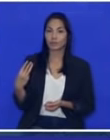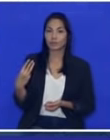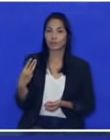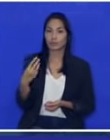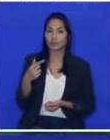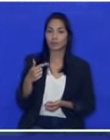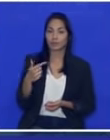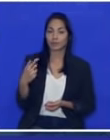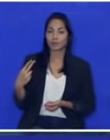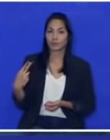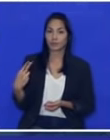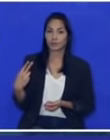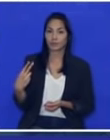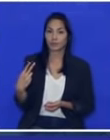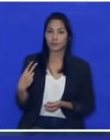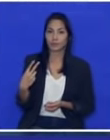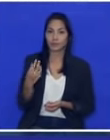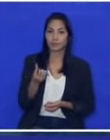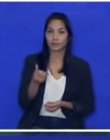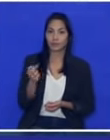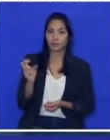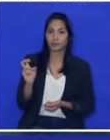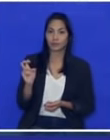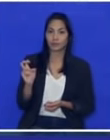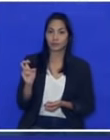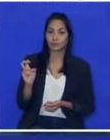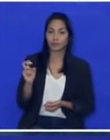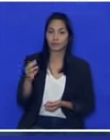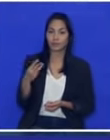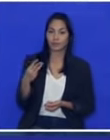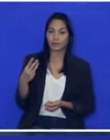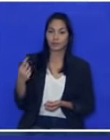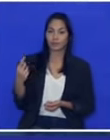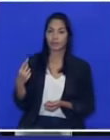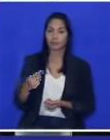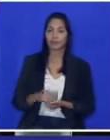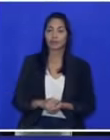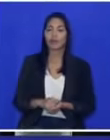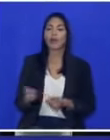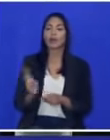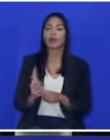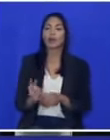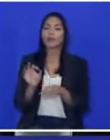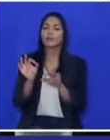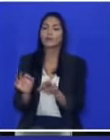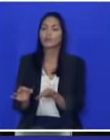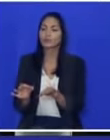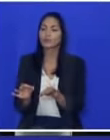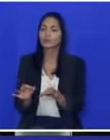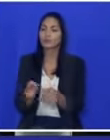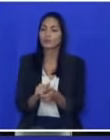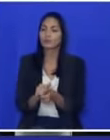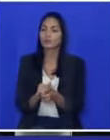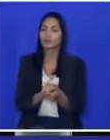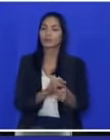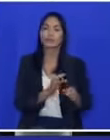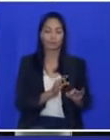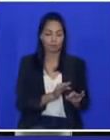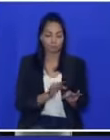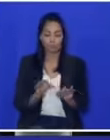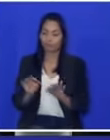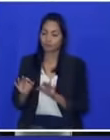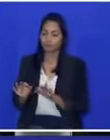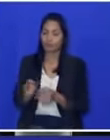53, 72, 65 e 31. Auditoras, confirmam? Sim, confirmo.